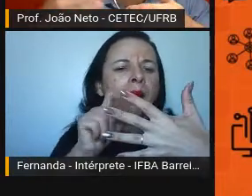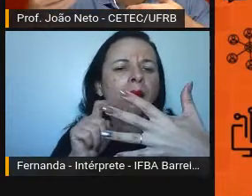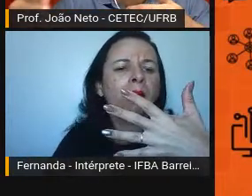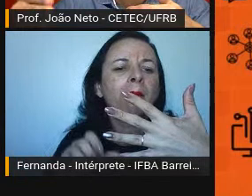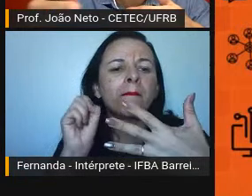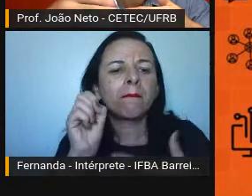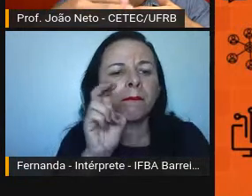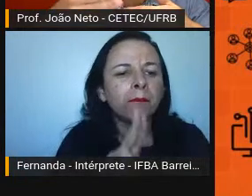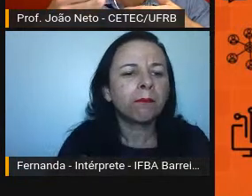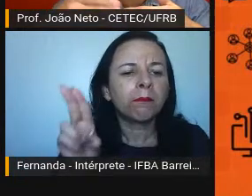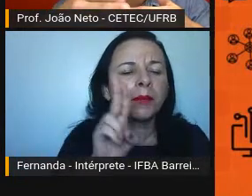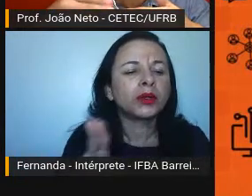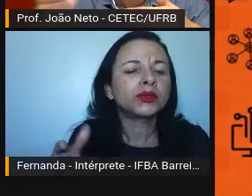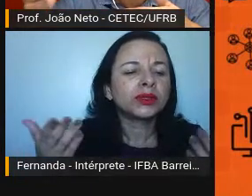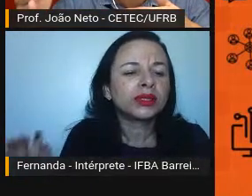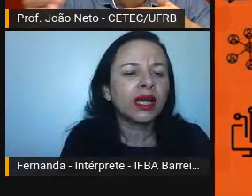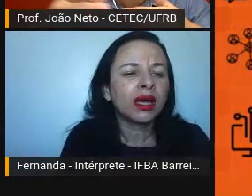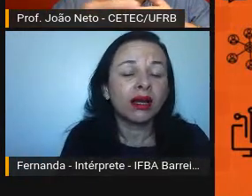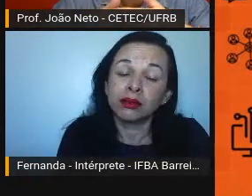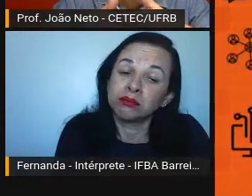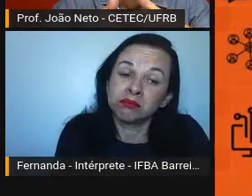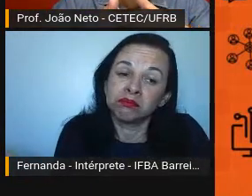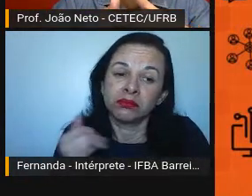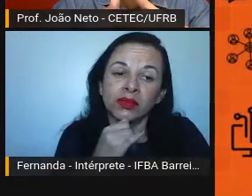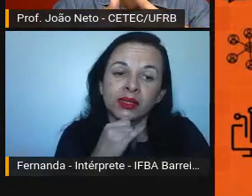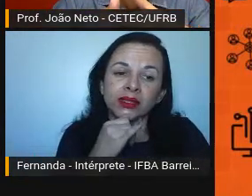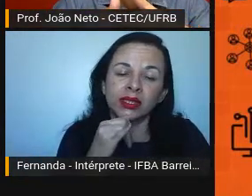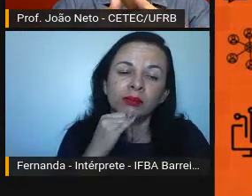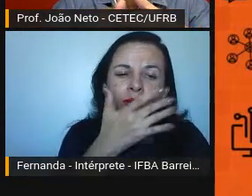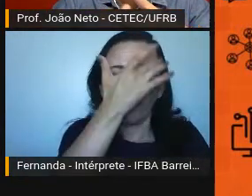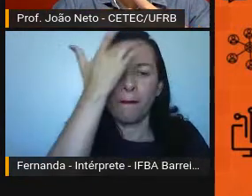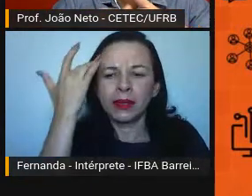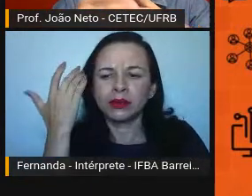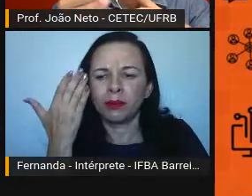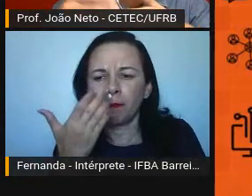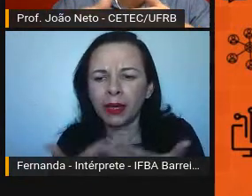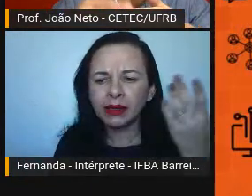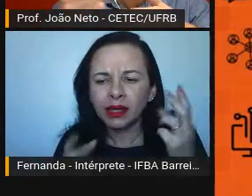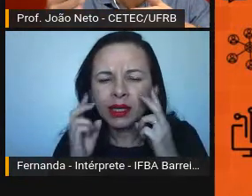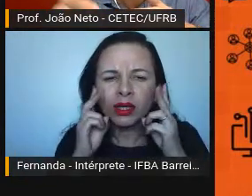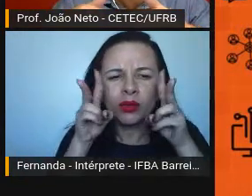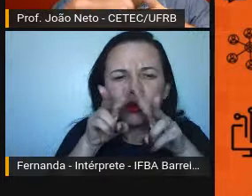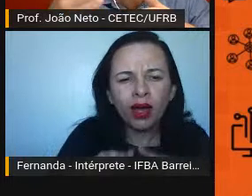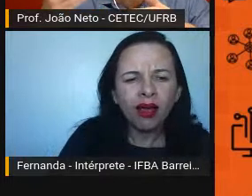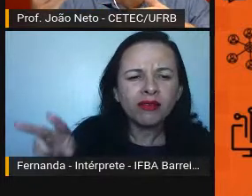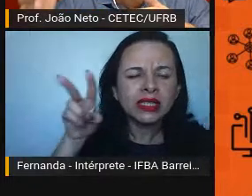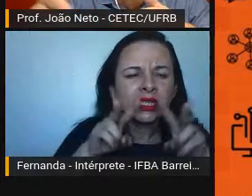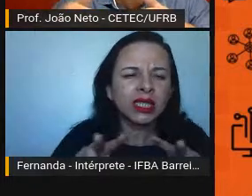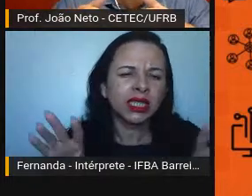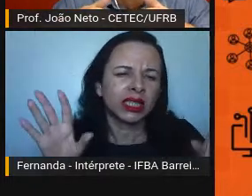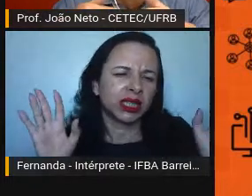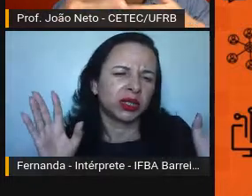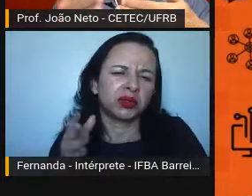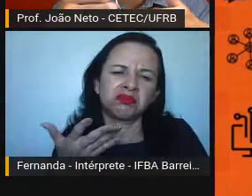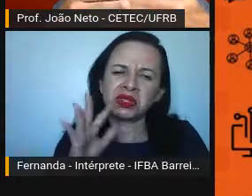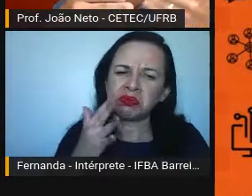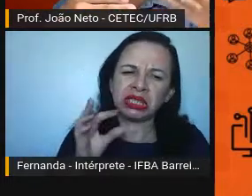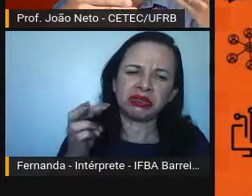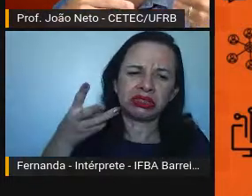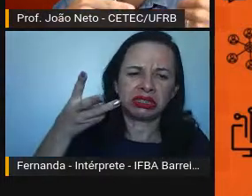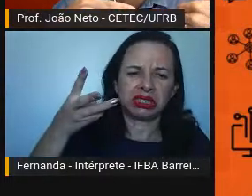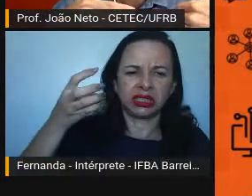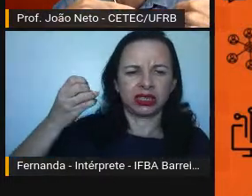em determinado eu tenho nada a fase da vida Digamos que seja na faixa dos 30 anos